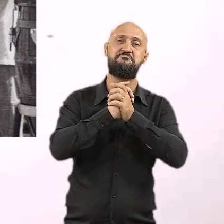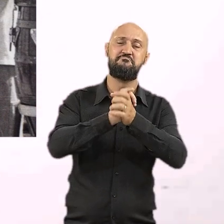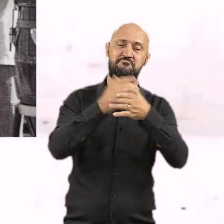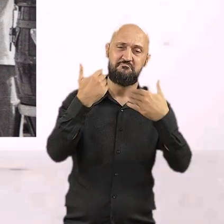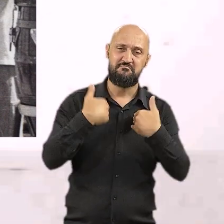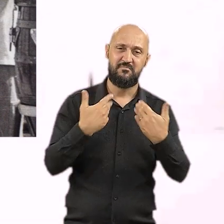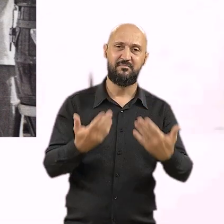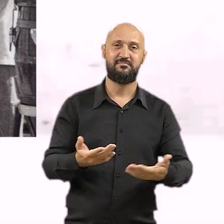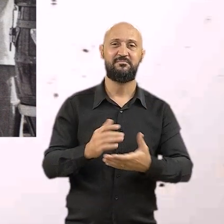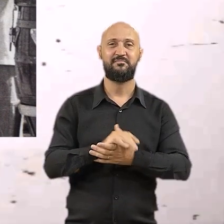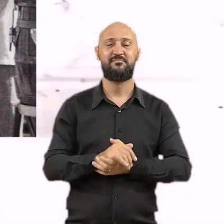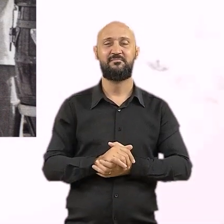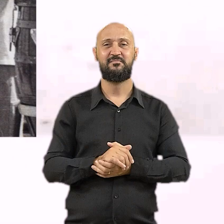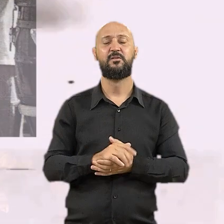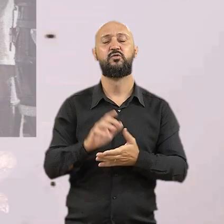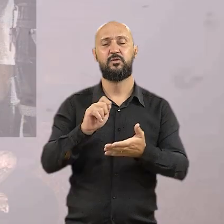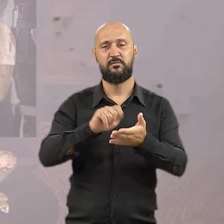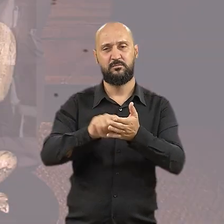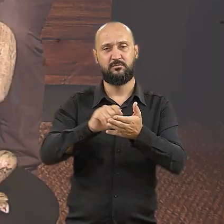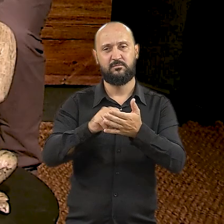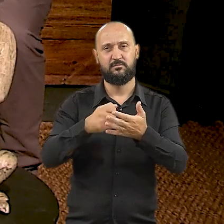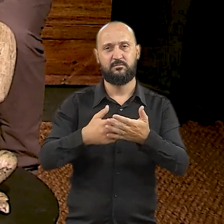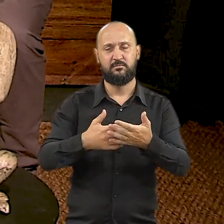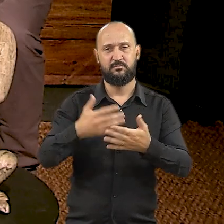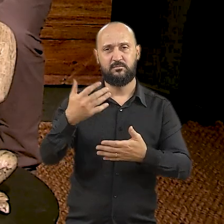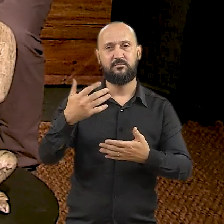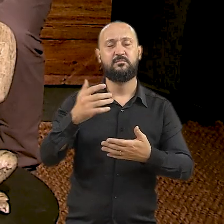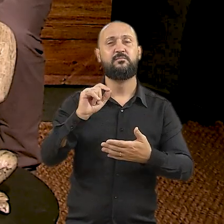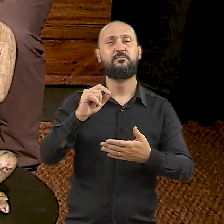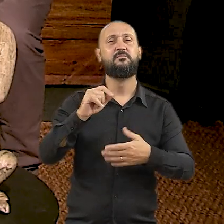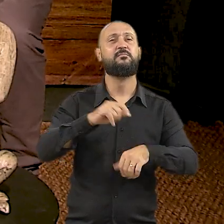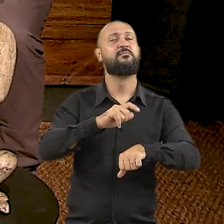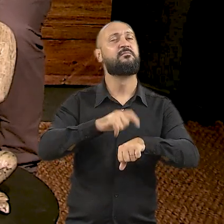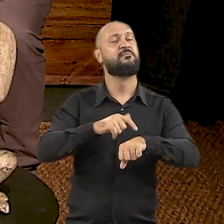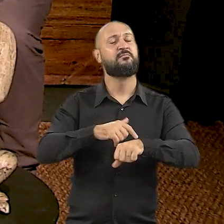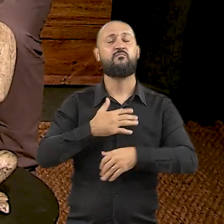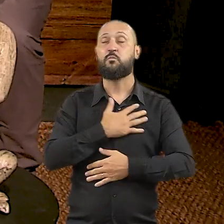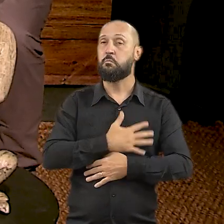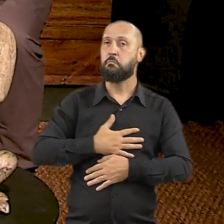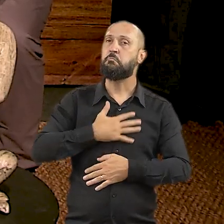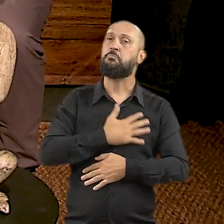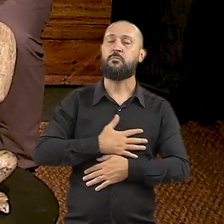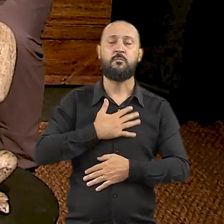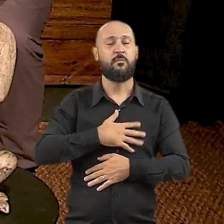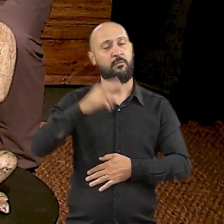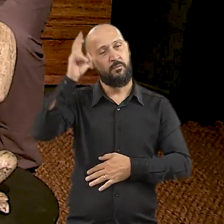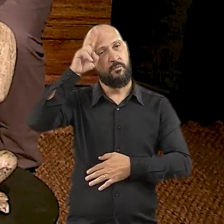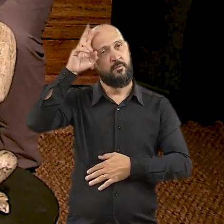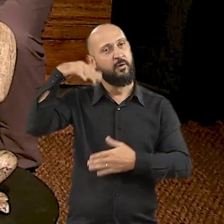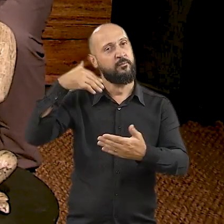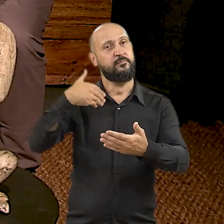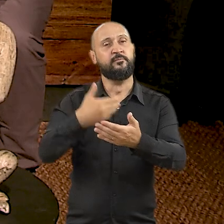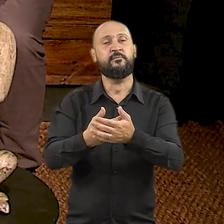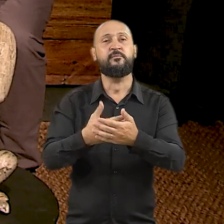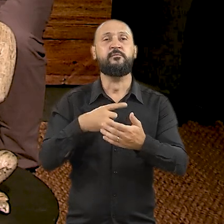muito... Uau! Eu tinha escrito... Foi uma celebração. Esse foi um outro momento muito gostoso da minha história. É o seguinte,